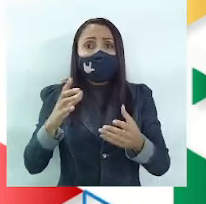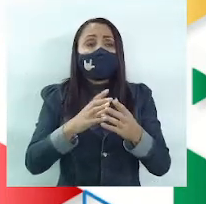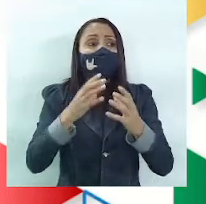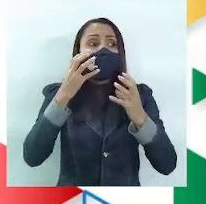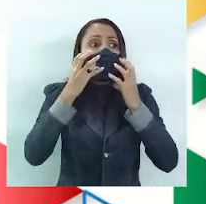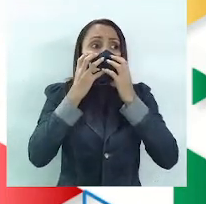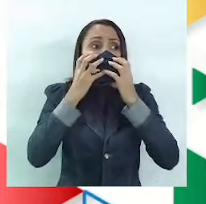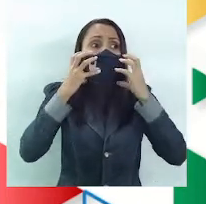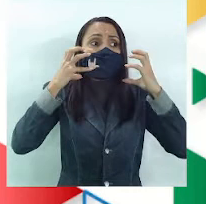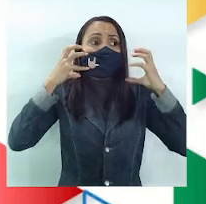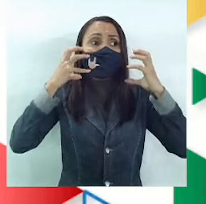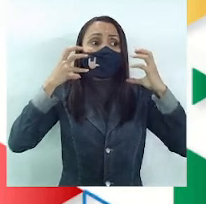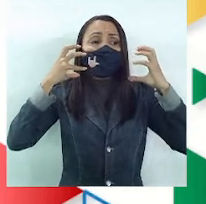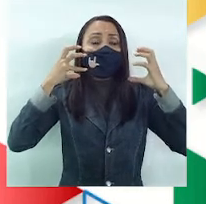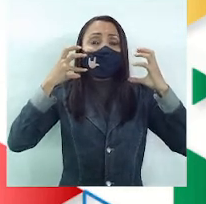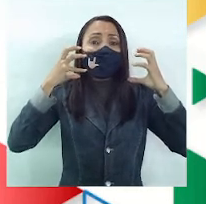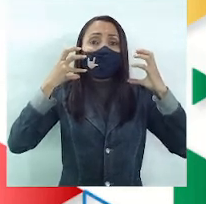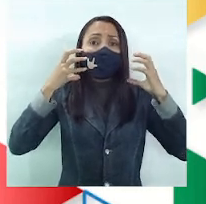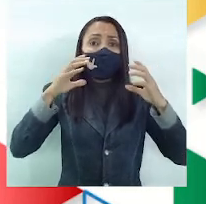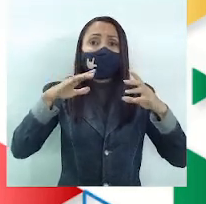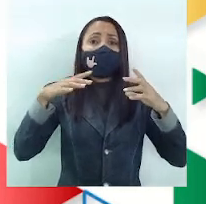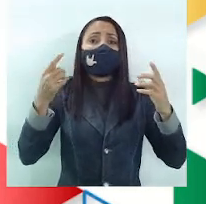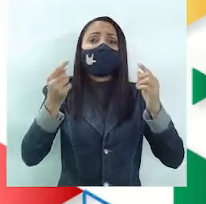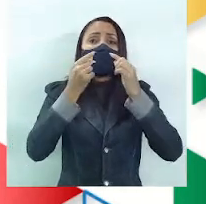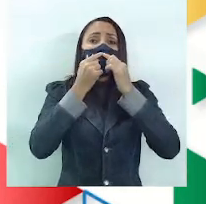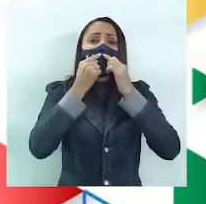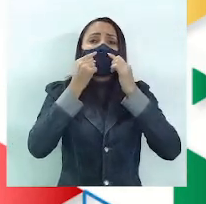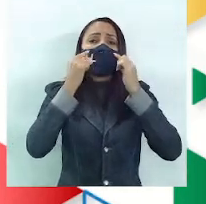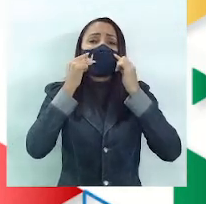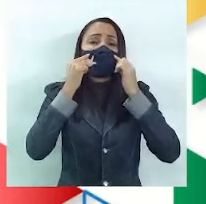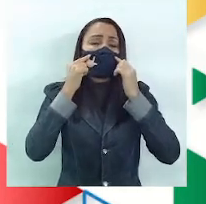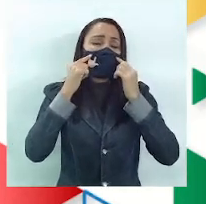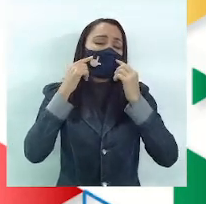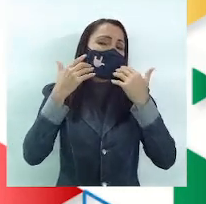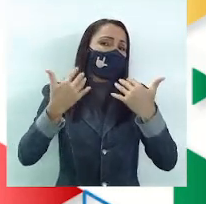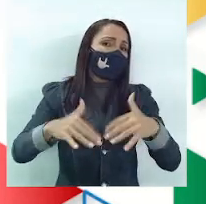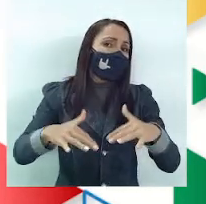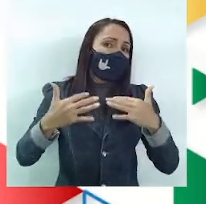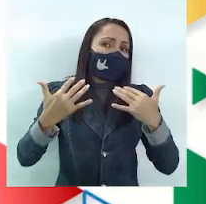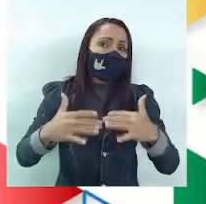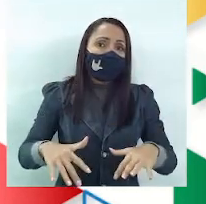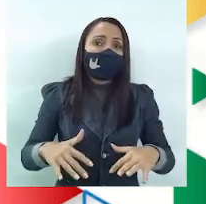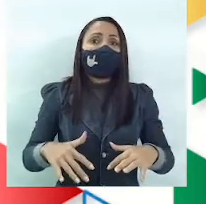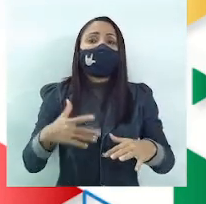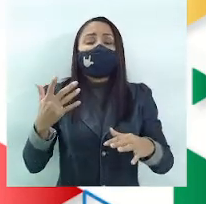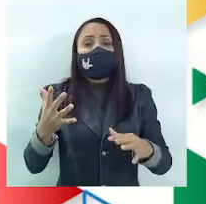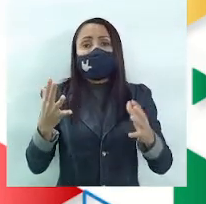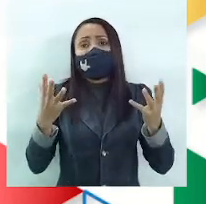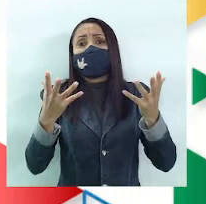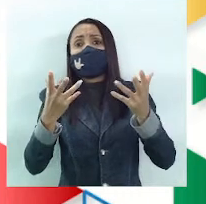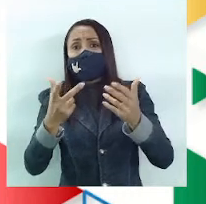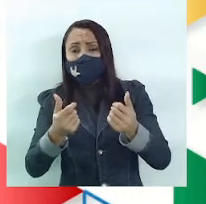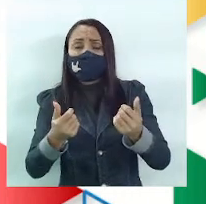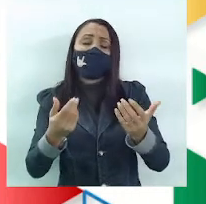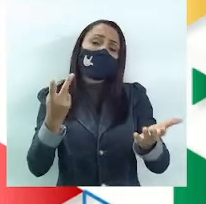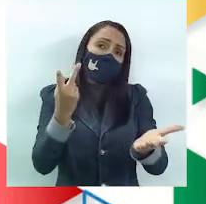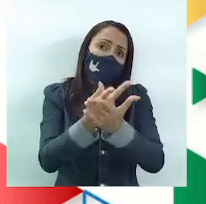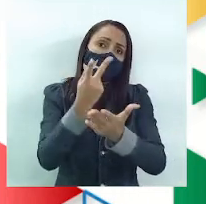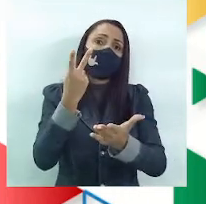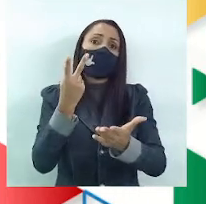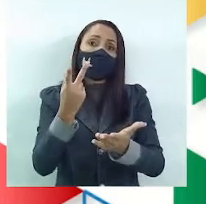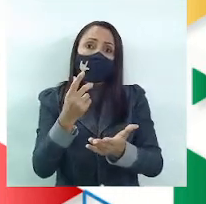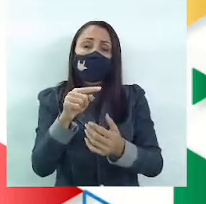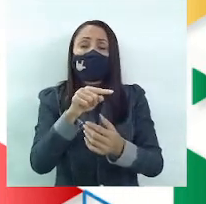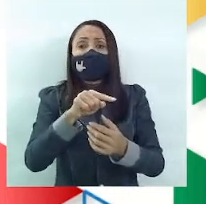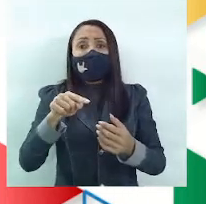inchaço, provavelmente, já tem a gengiva inflamada, sanguinolenta. Então tudo isso aí vai sendo ocasionado justamente